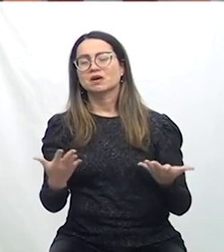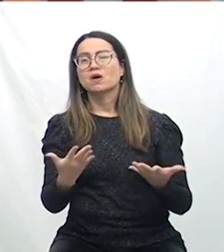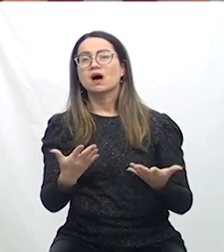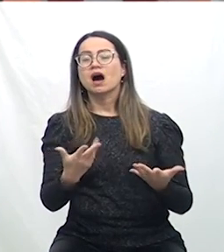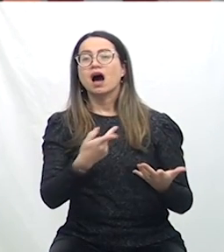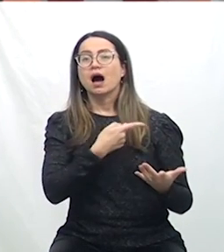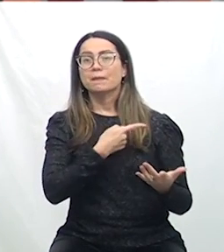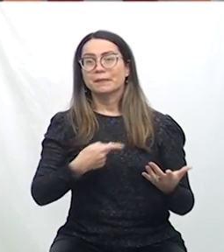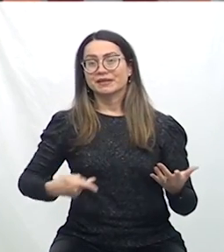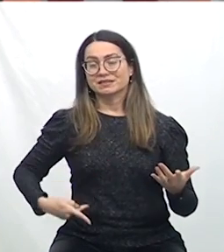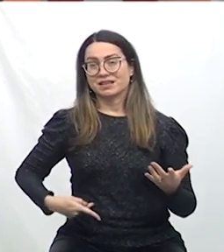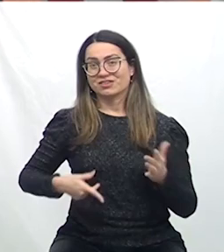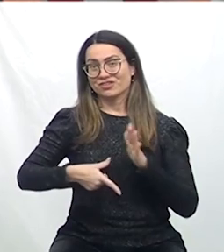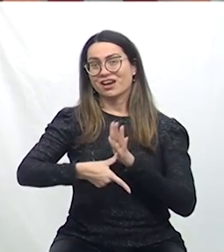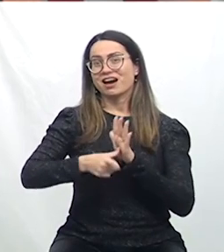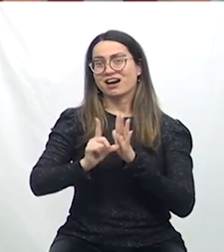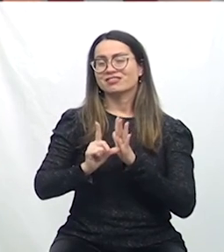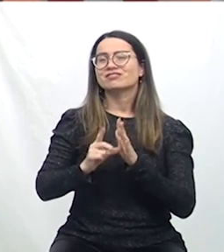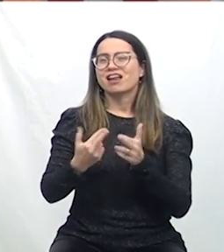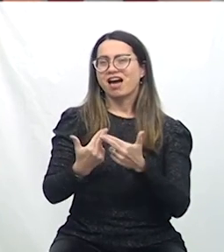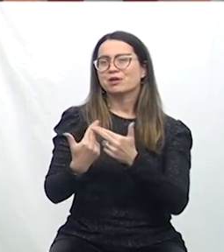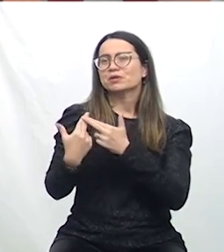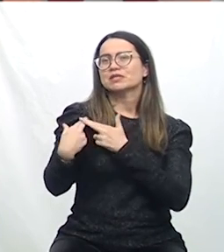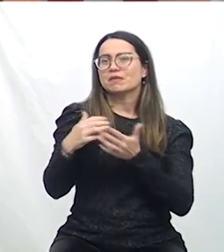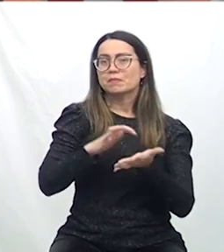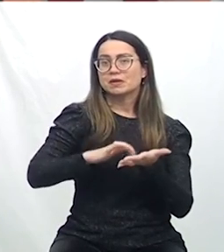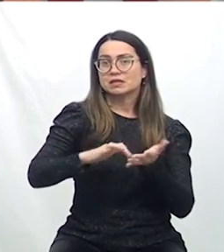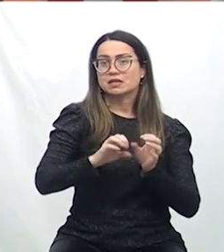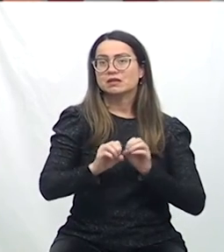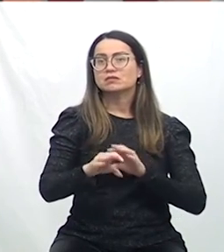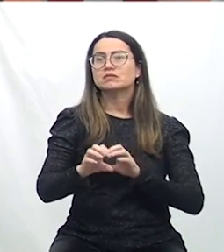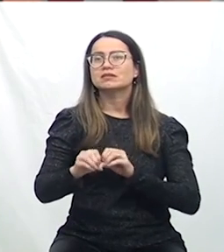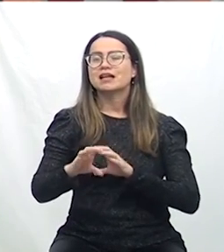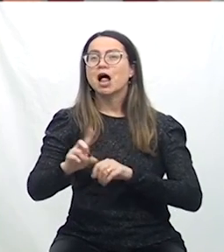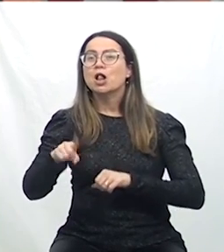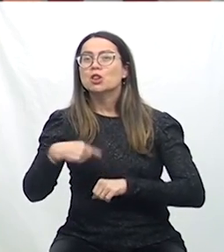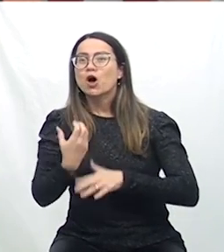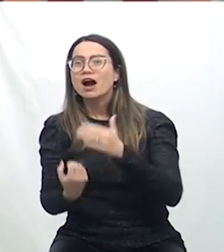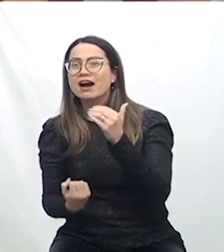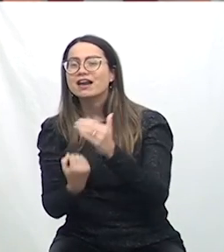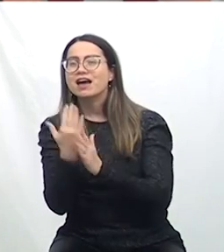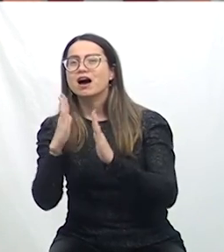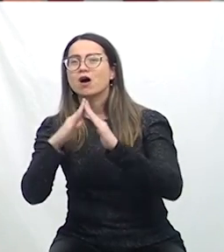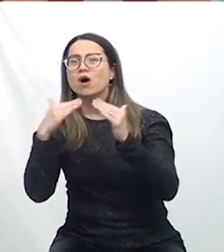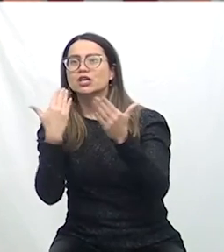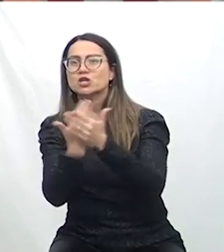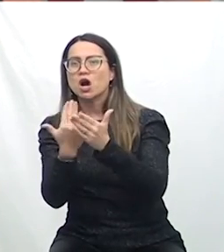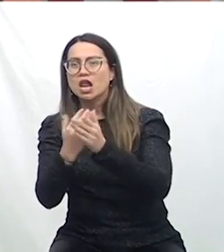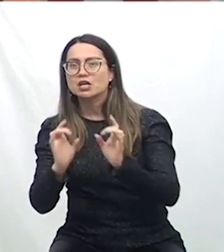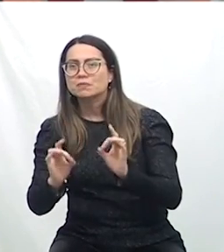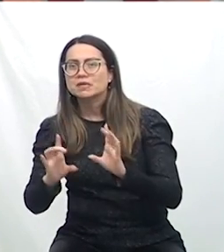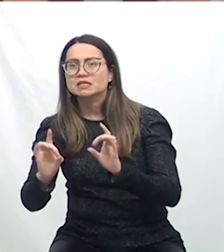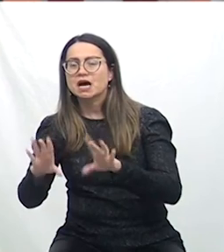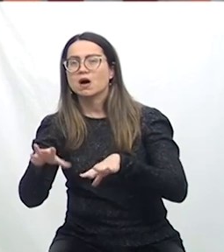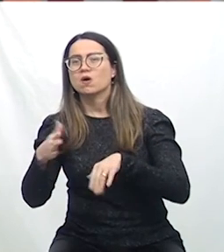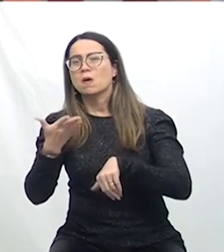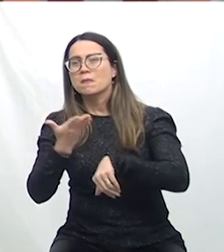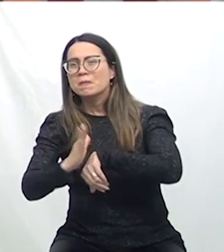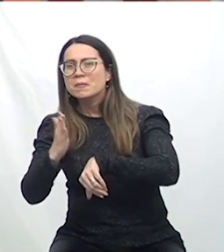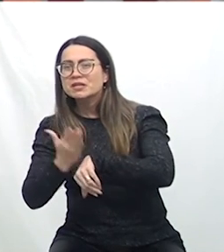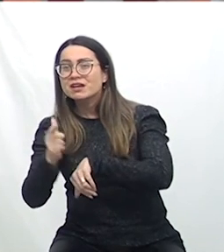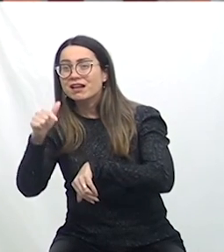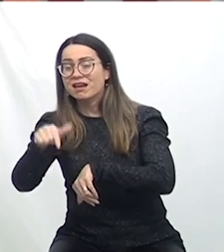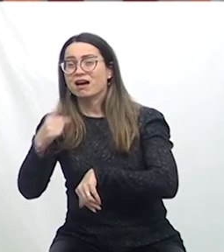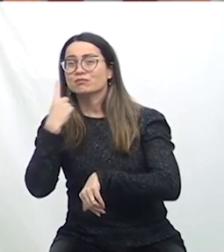de Educação, enfrentou esse problema, criamos, né, uma escola específica para trazer treinamento, né,